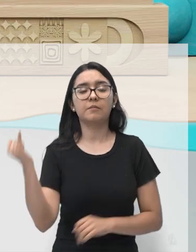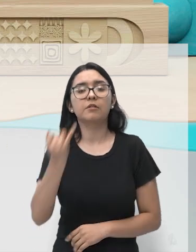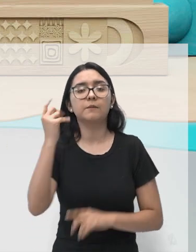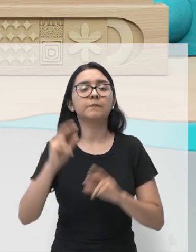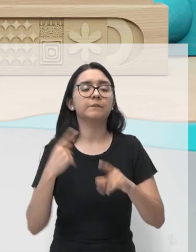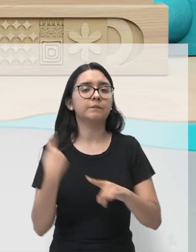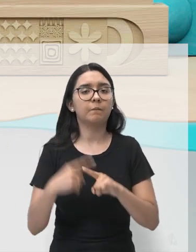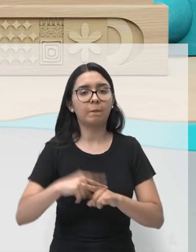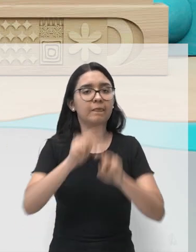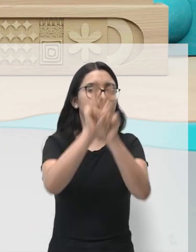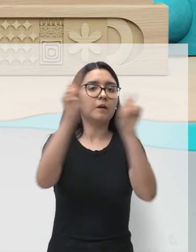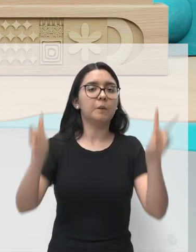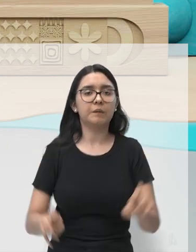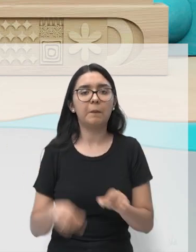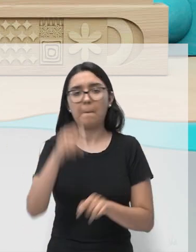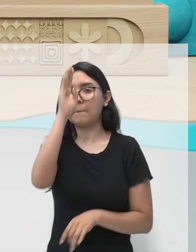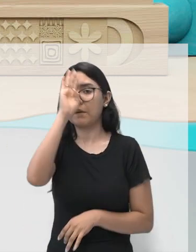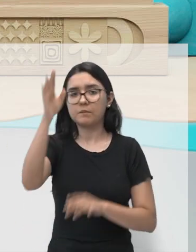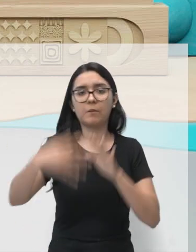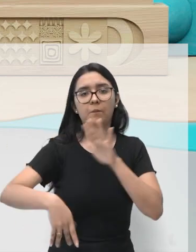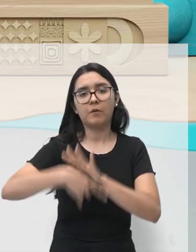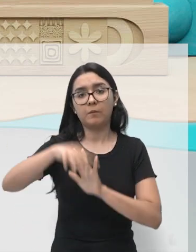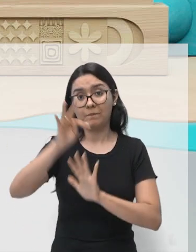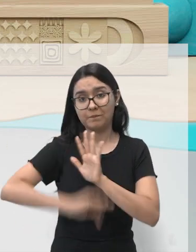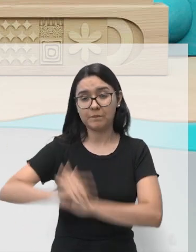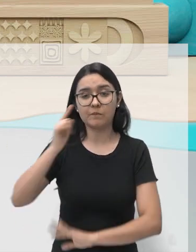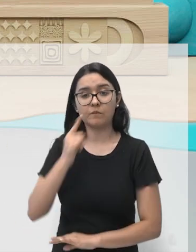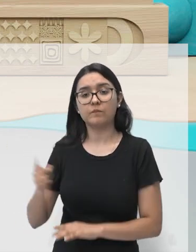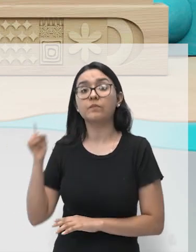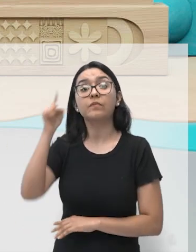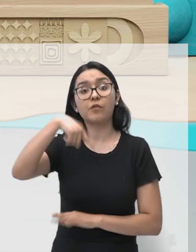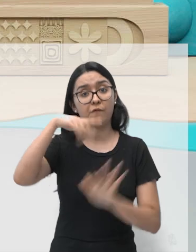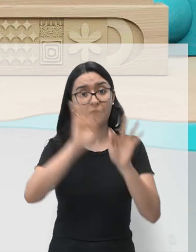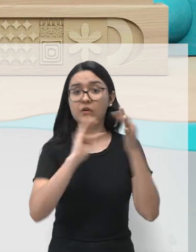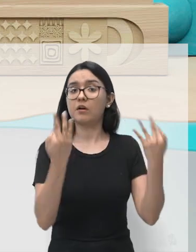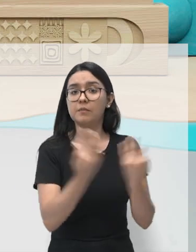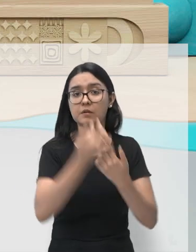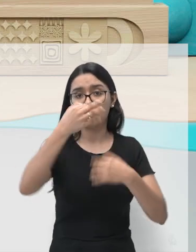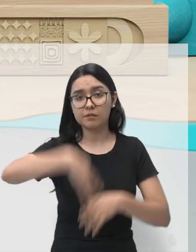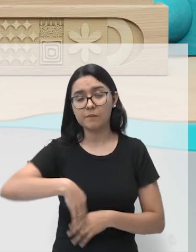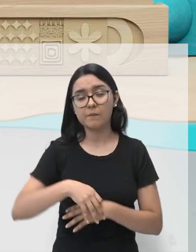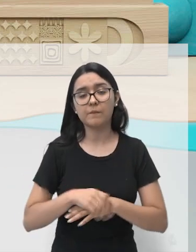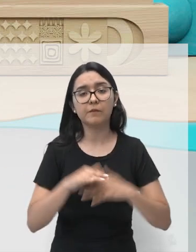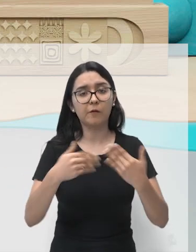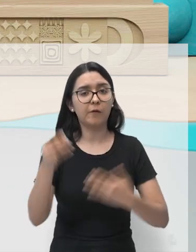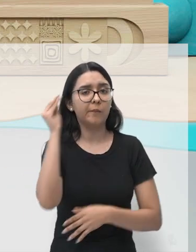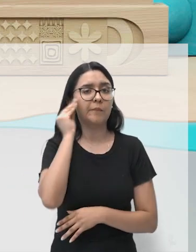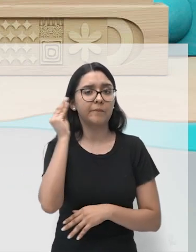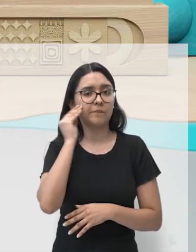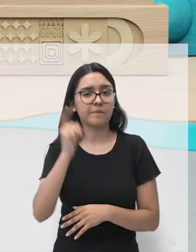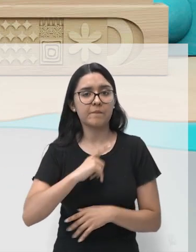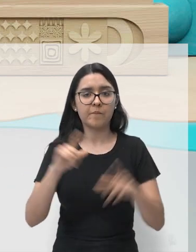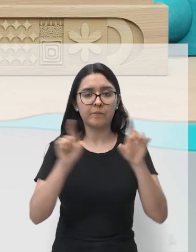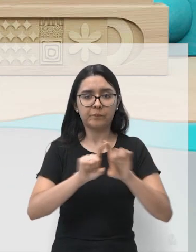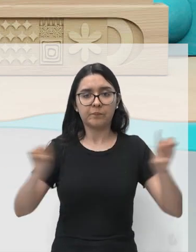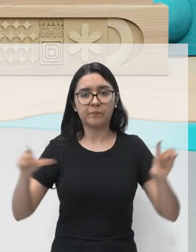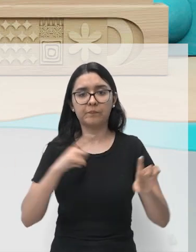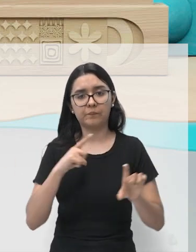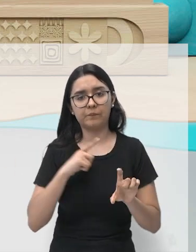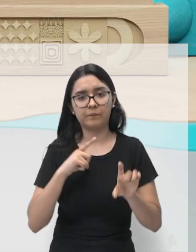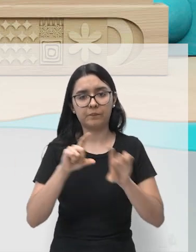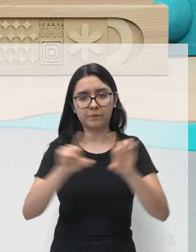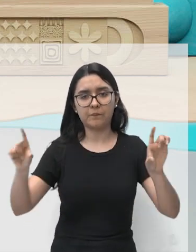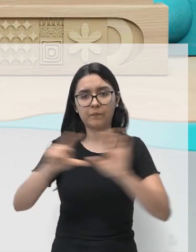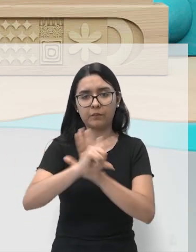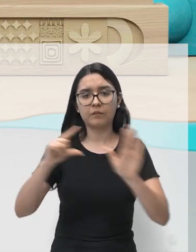do texto. Qual é o assunto do texto aqui? Family. Vamos ver aqui que eu ainda tenho mais um trecho, mais um